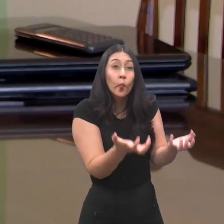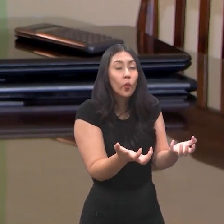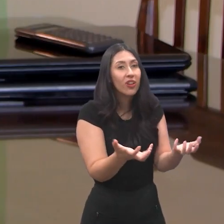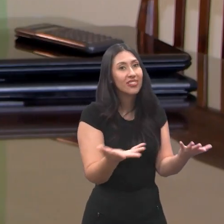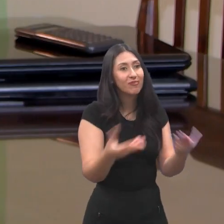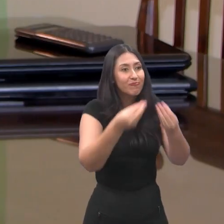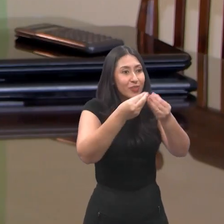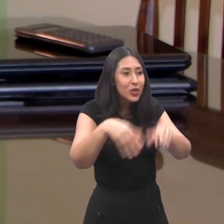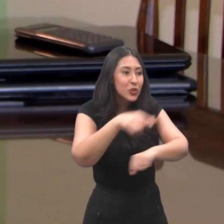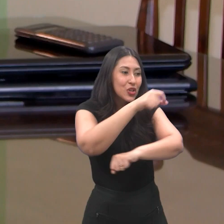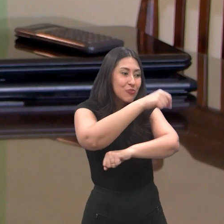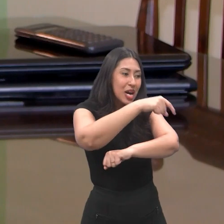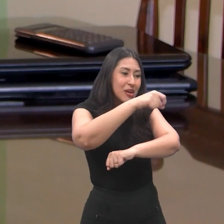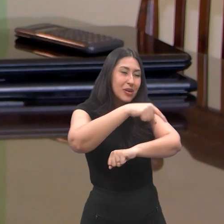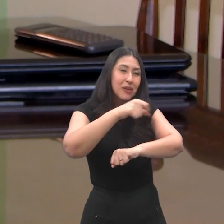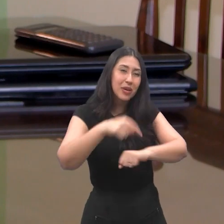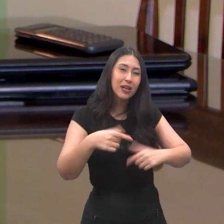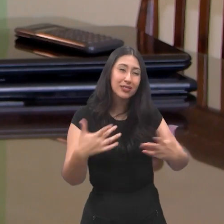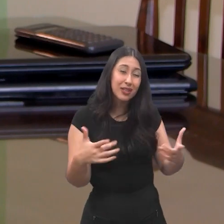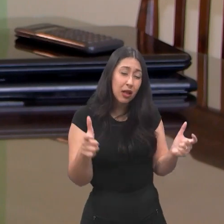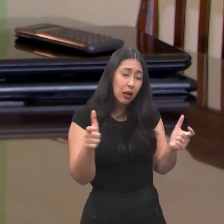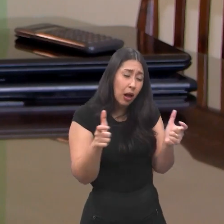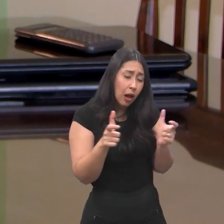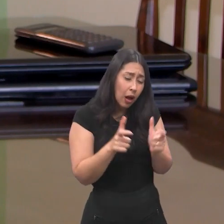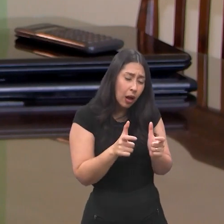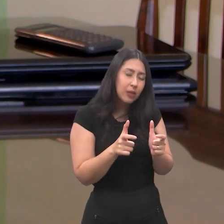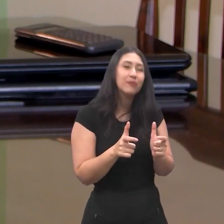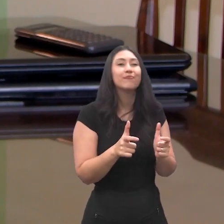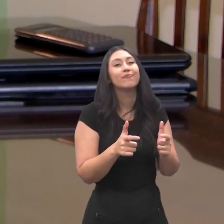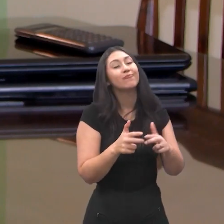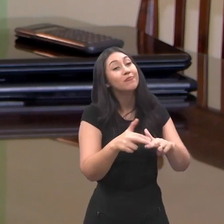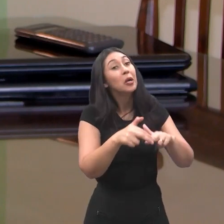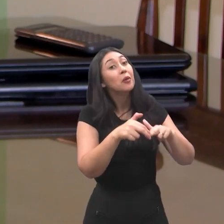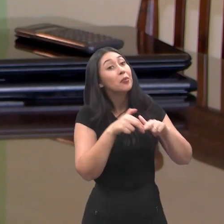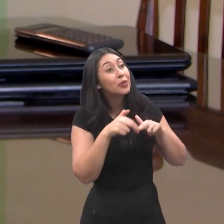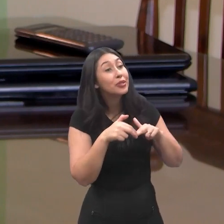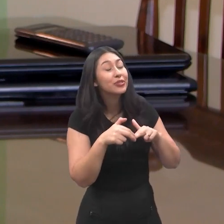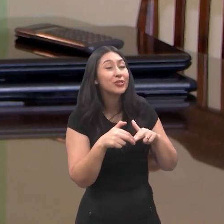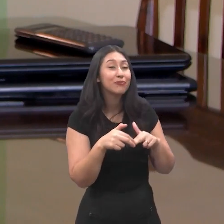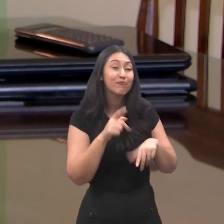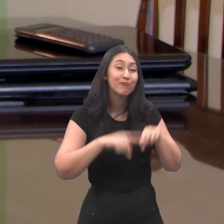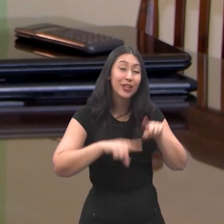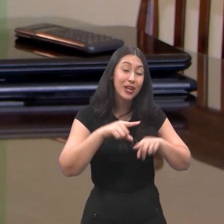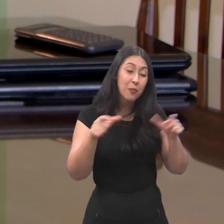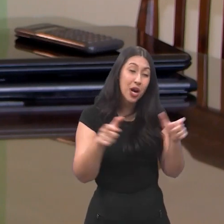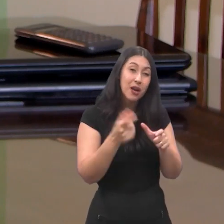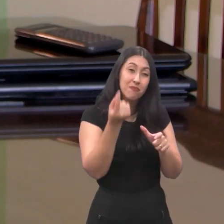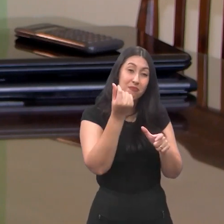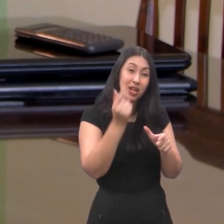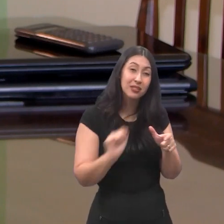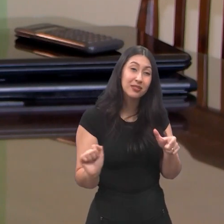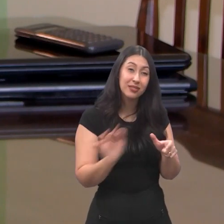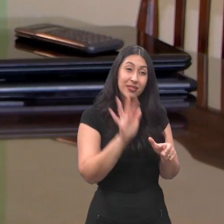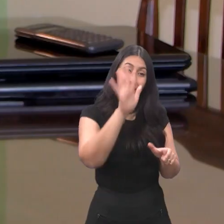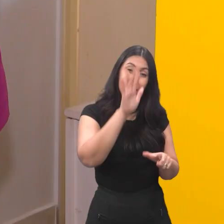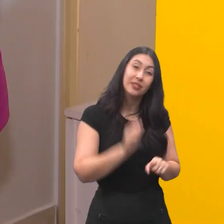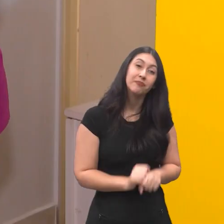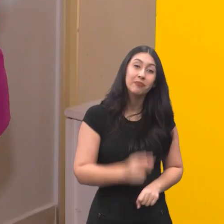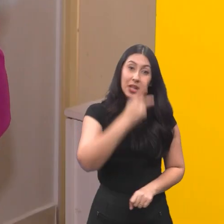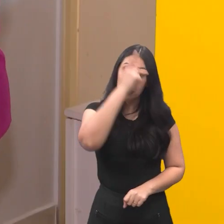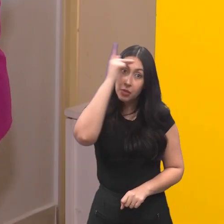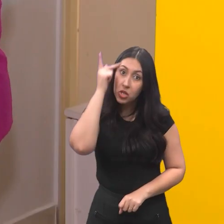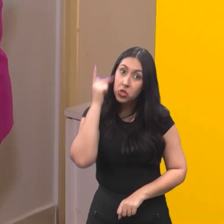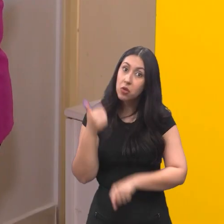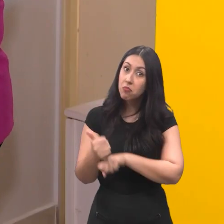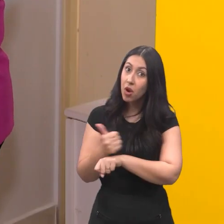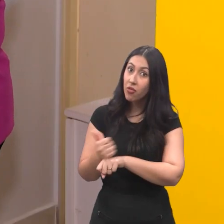produto. Então realmente a oferta foi muito pequena. E aí, lei da oferta e procura, oferta pequena, o preço vai lá em cima. Quem